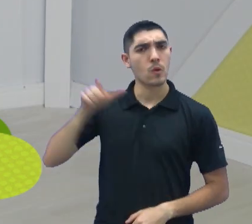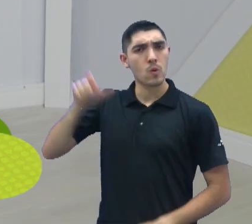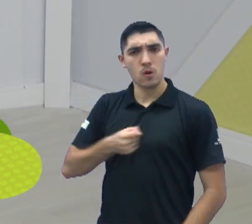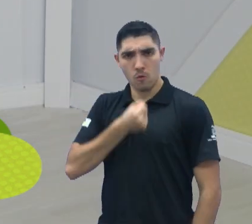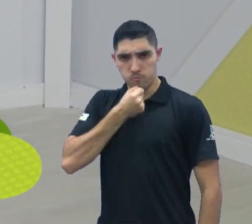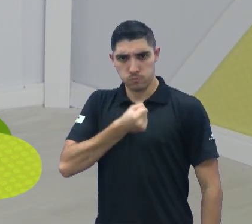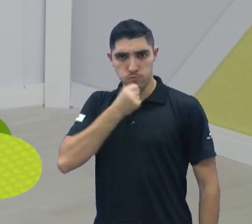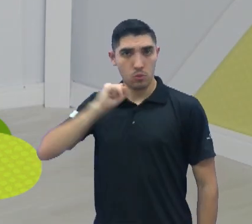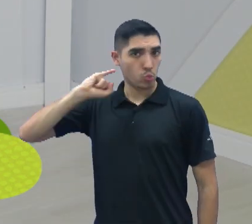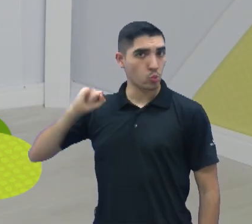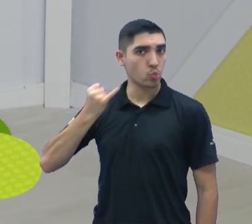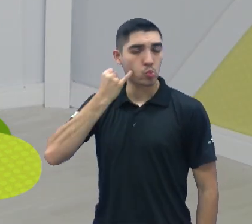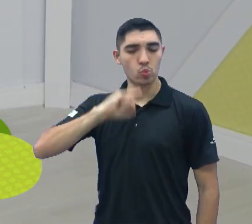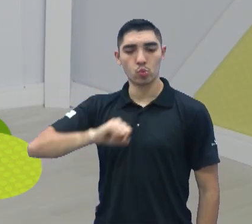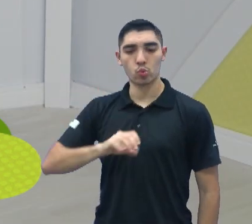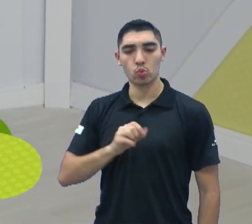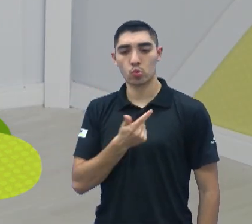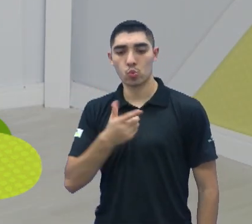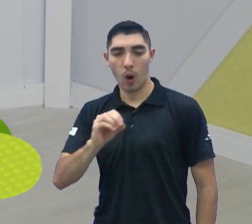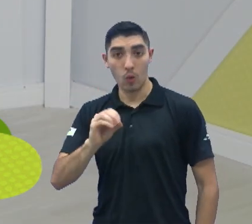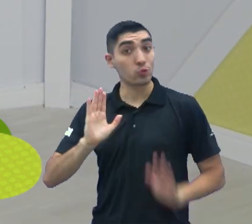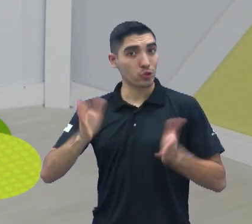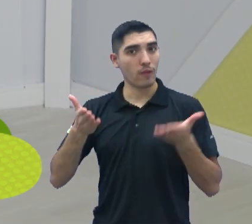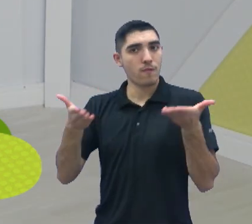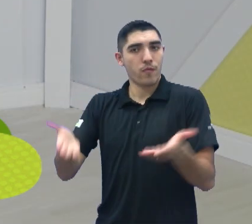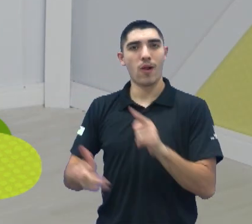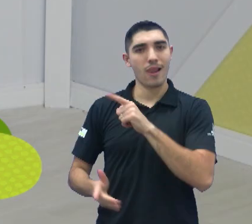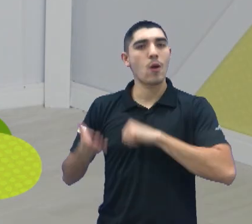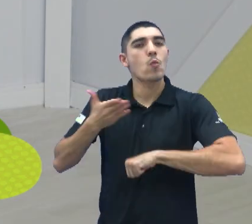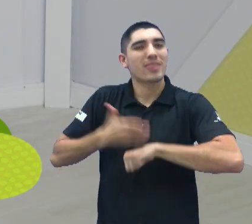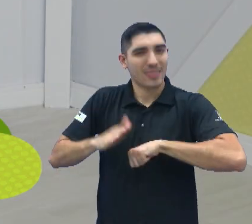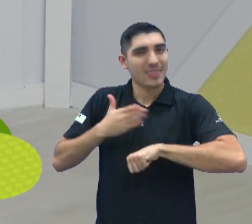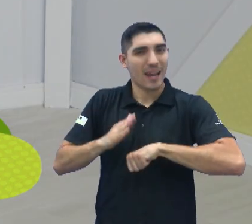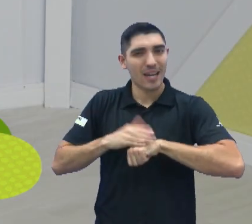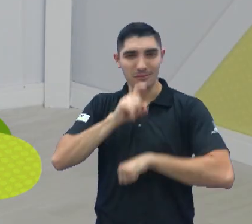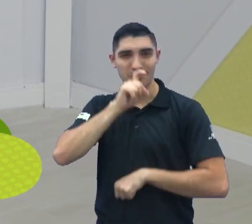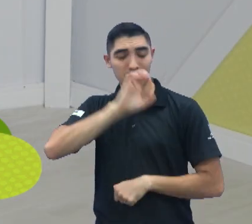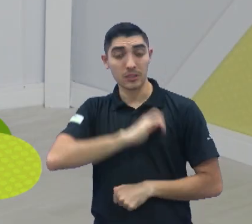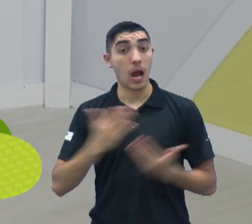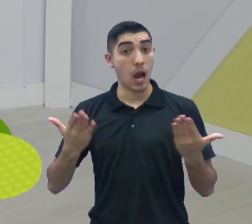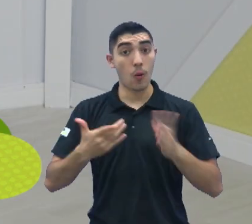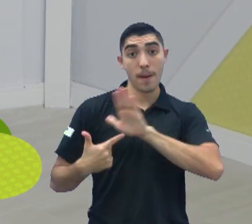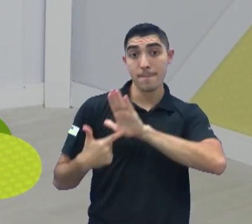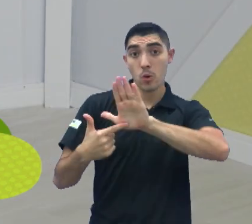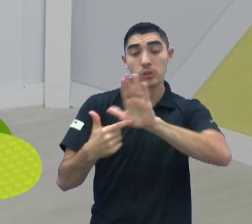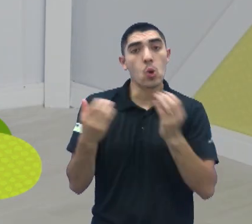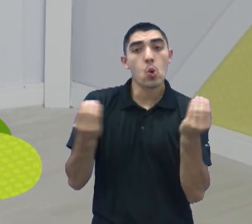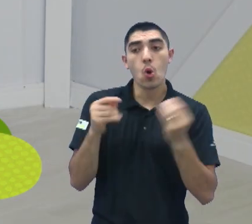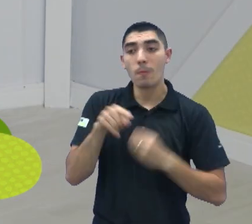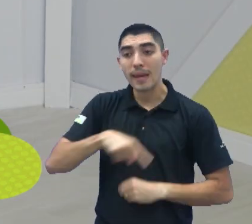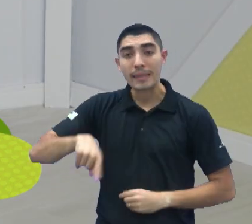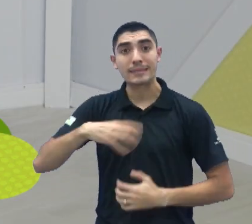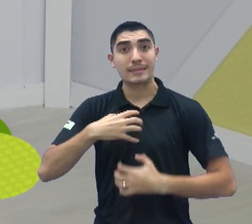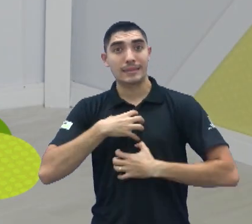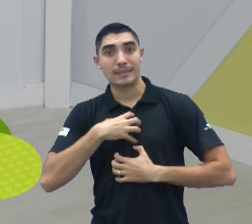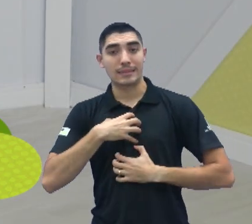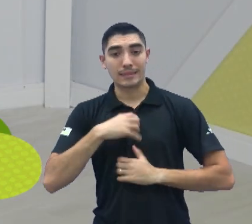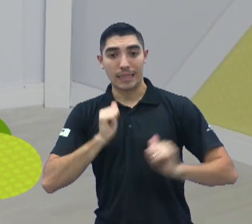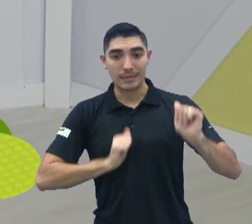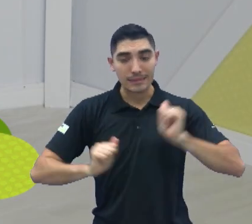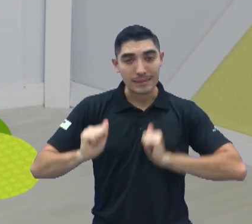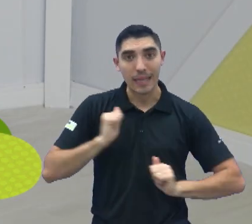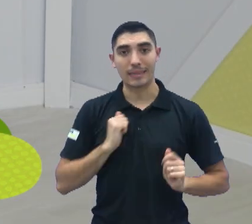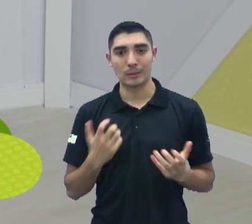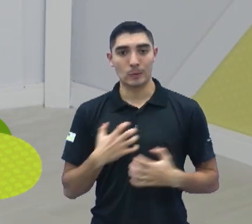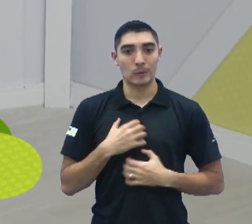treino da criançada para saber como está a preparação e também o controle da ansiedade da molecadinha para